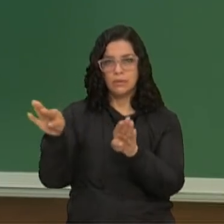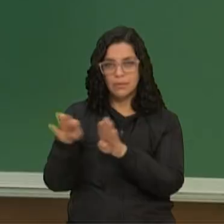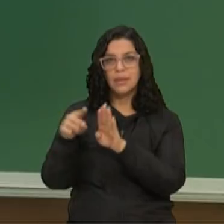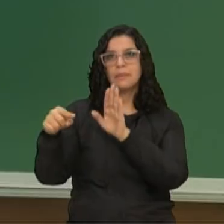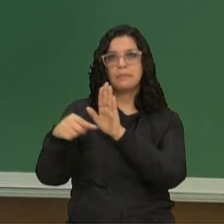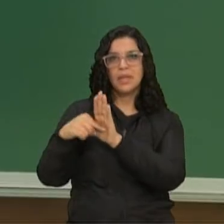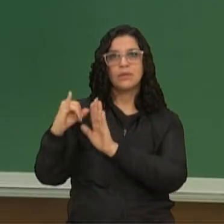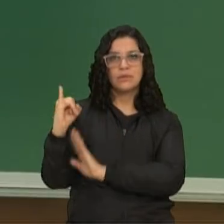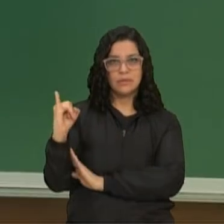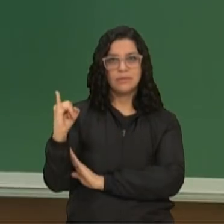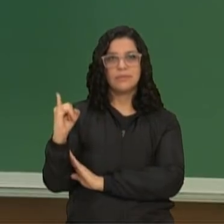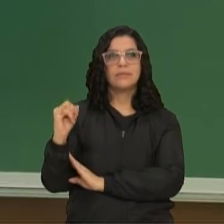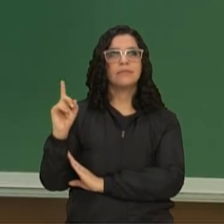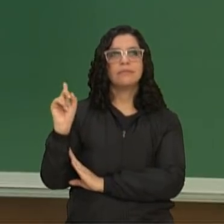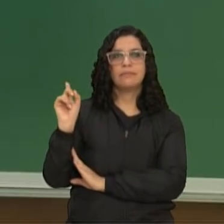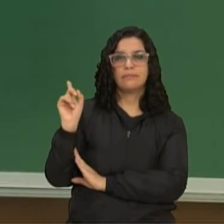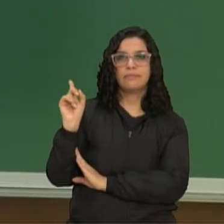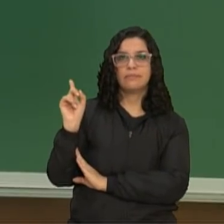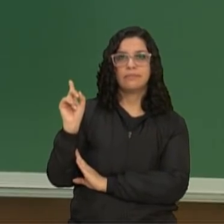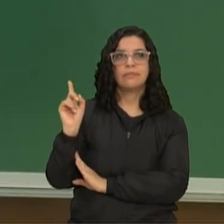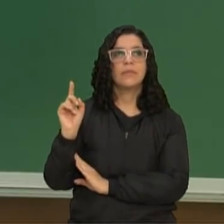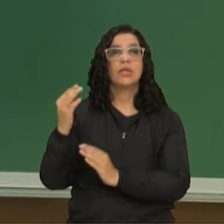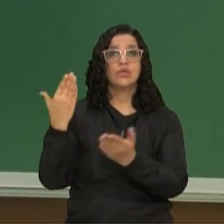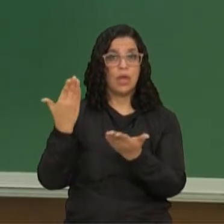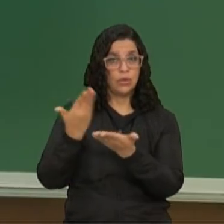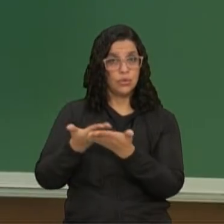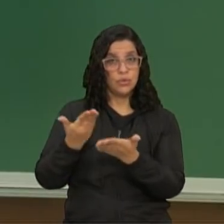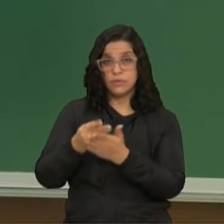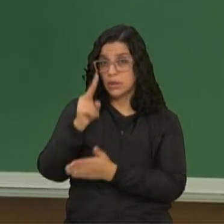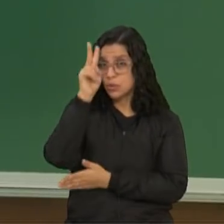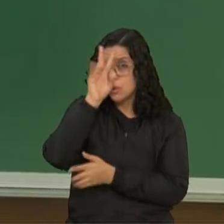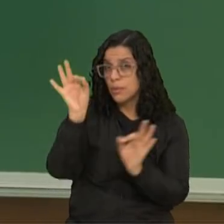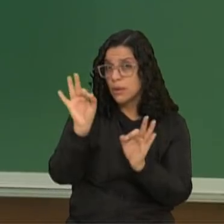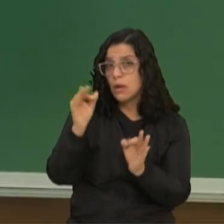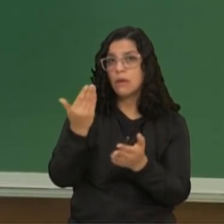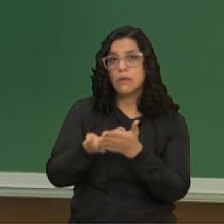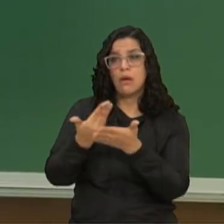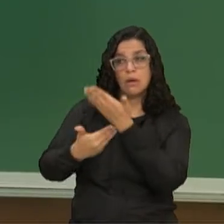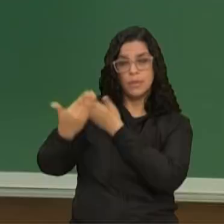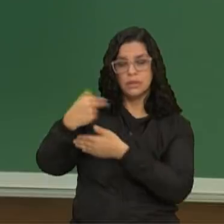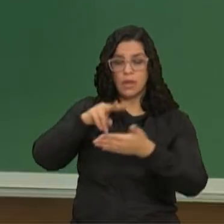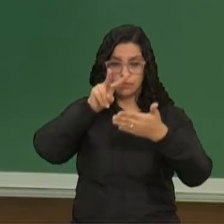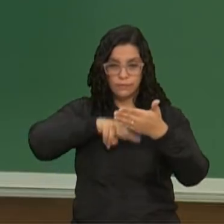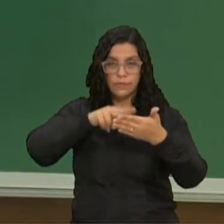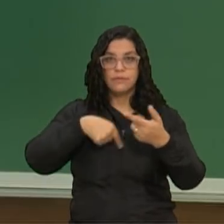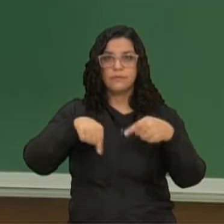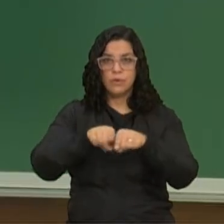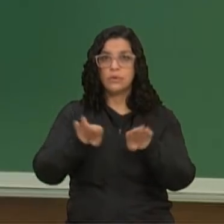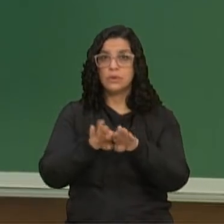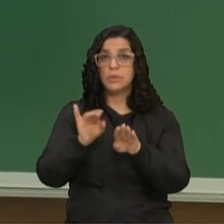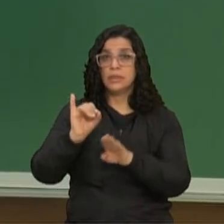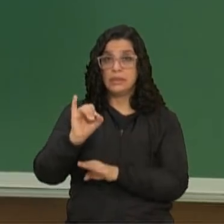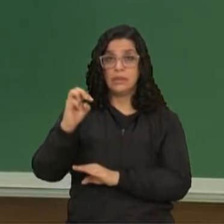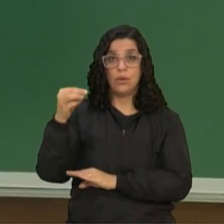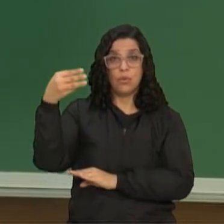que menos i, que a gente viu na outra aula. Quem não lembra, é a mesma coisa i ao cubo, como se fosse i ao quadrado,